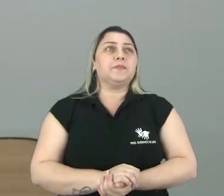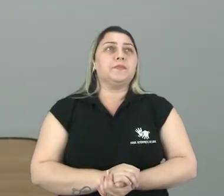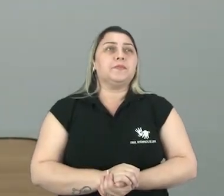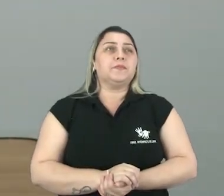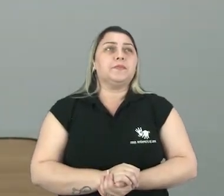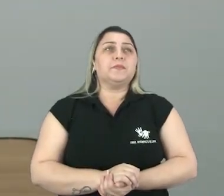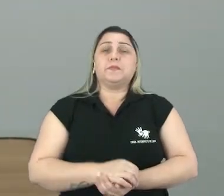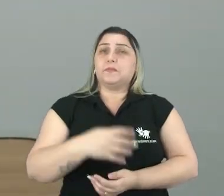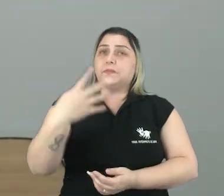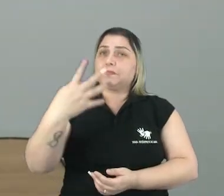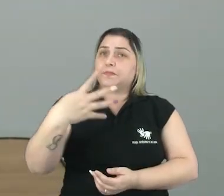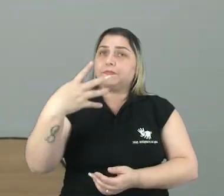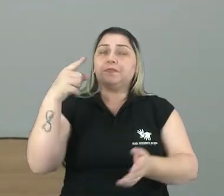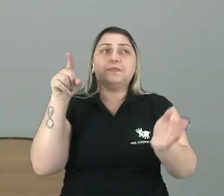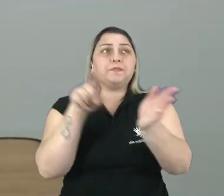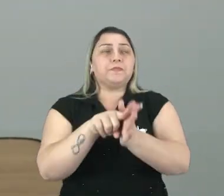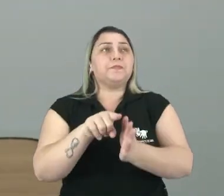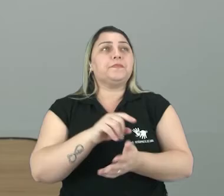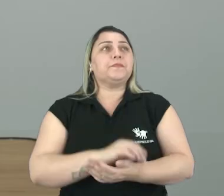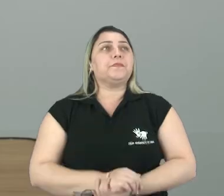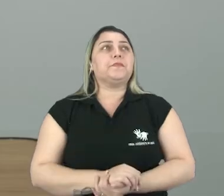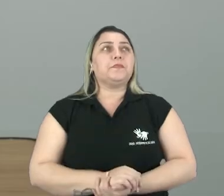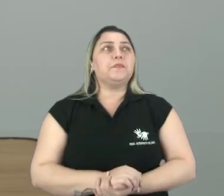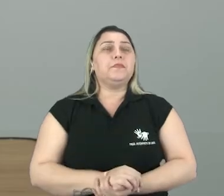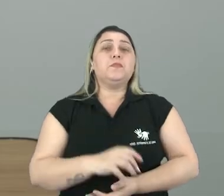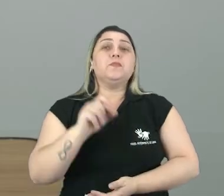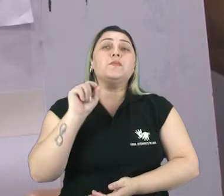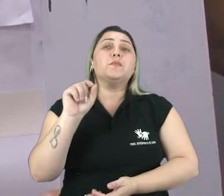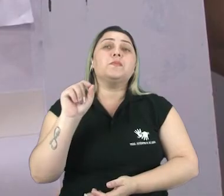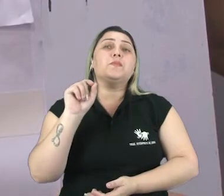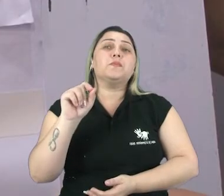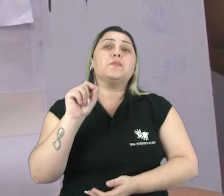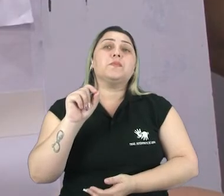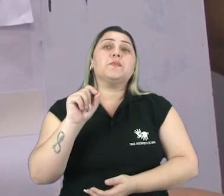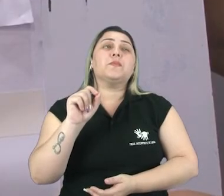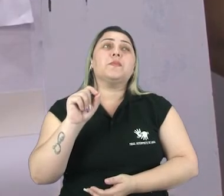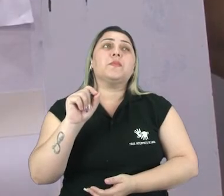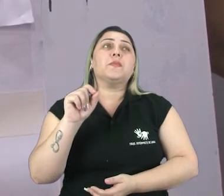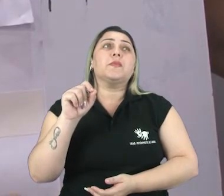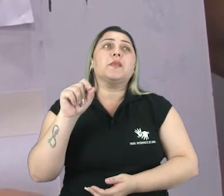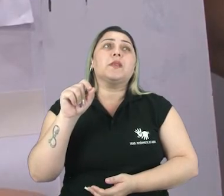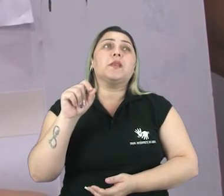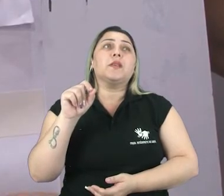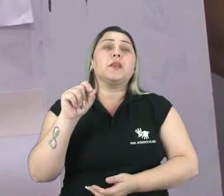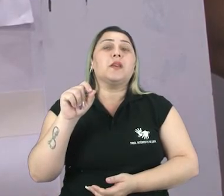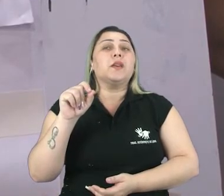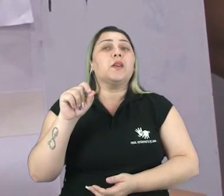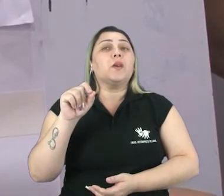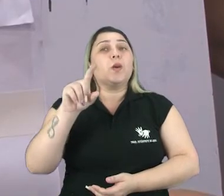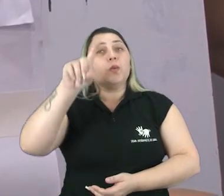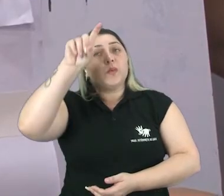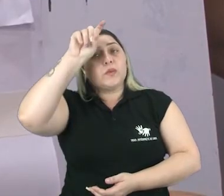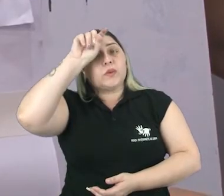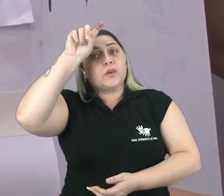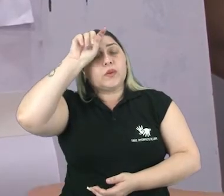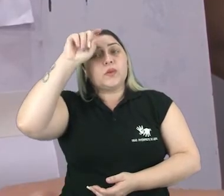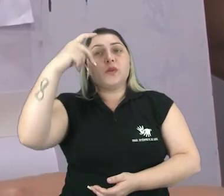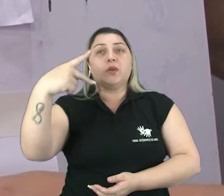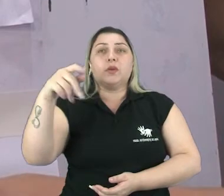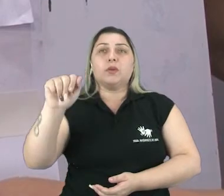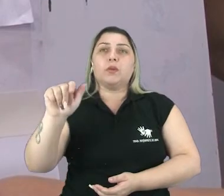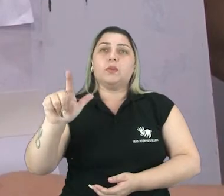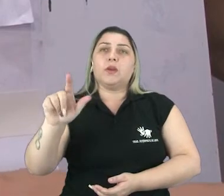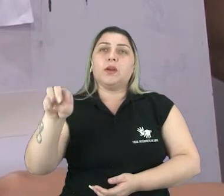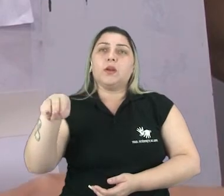E a questão 4, vamos lá para a questão 4. O que foi o Quilombo dos Palmares? Lembra eu falei dos Quilombos dos Palmares, né? Lembrando um